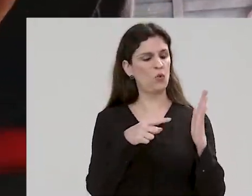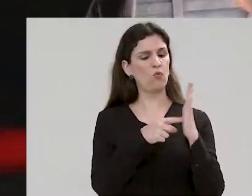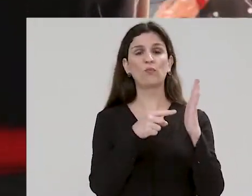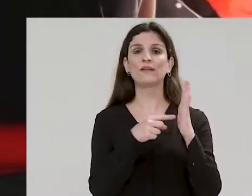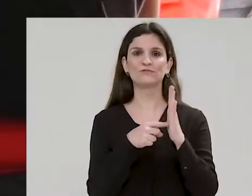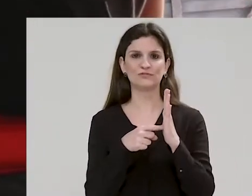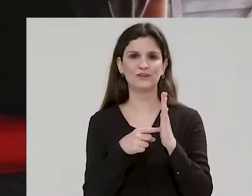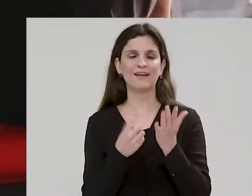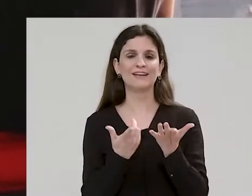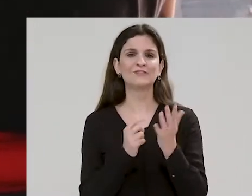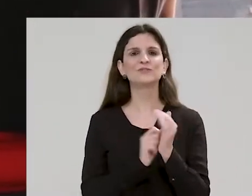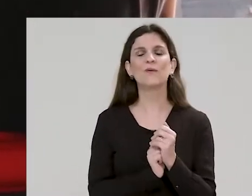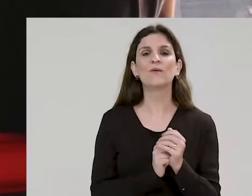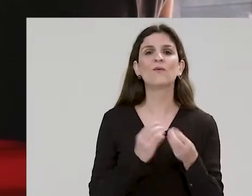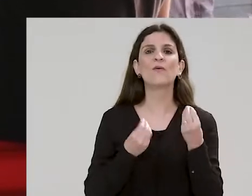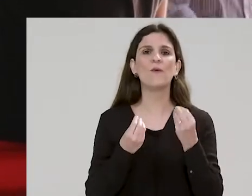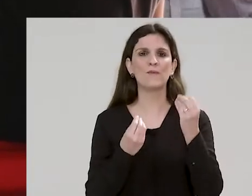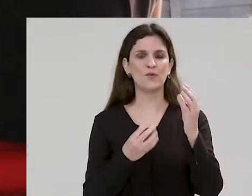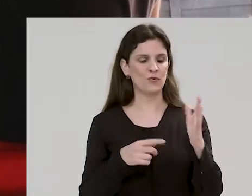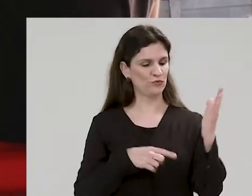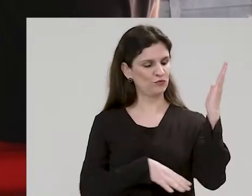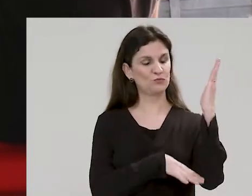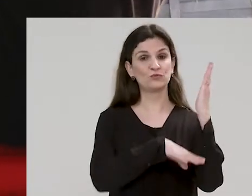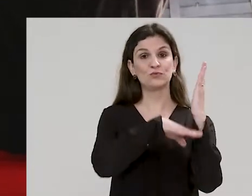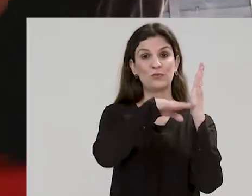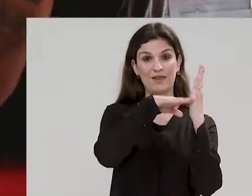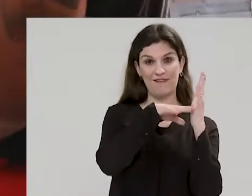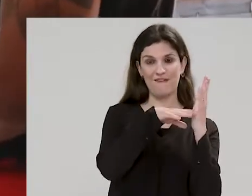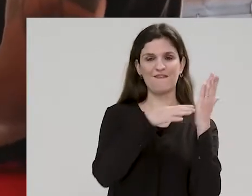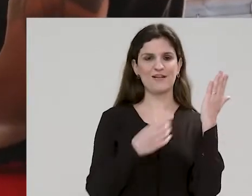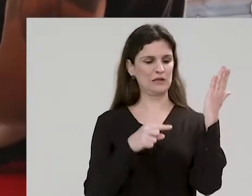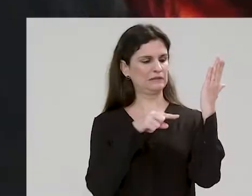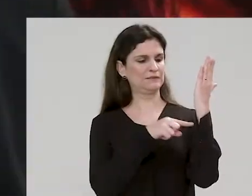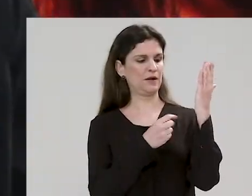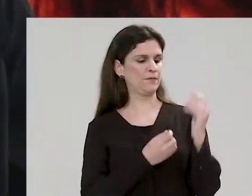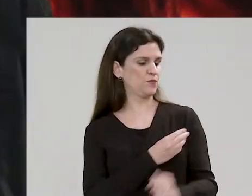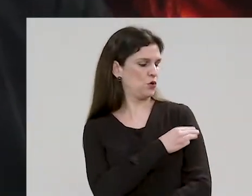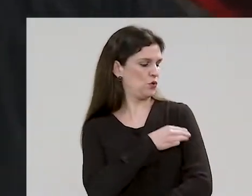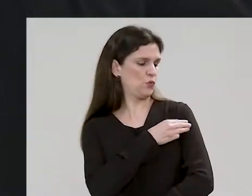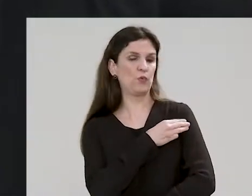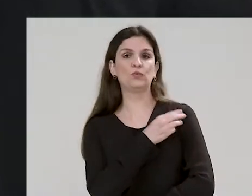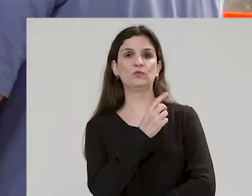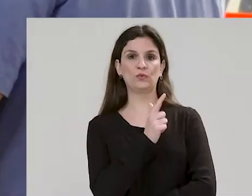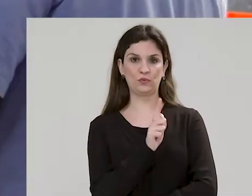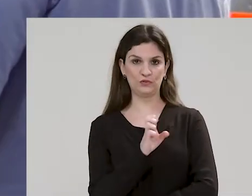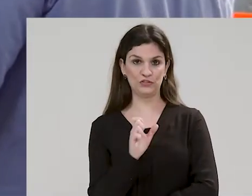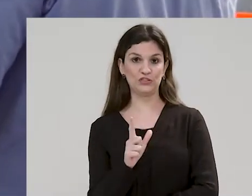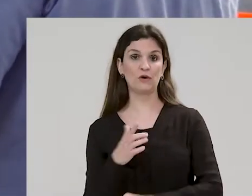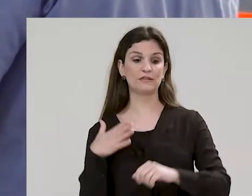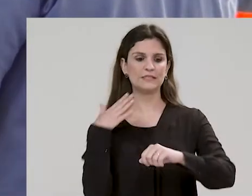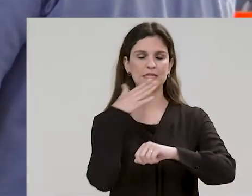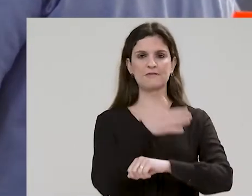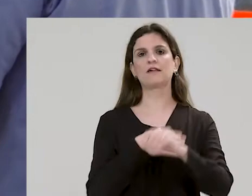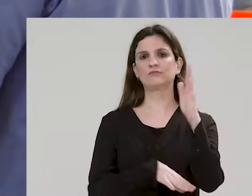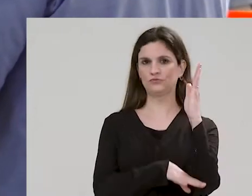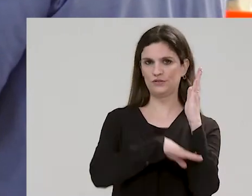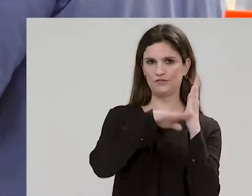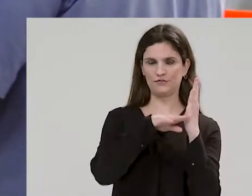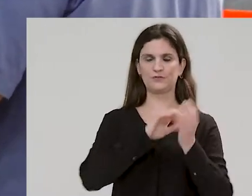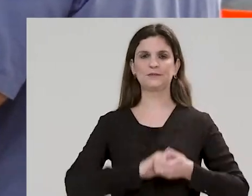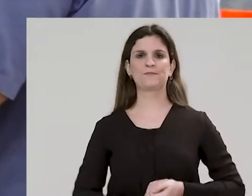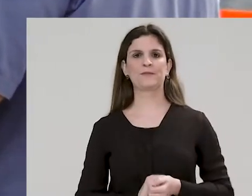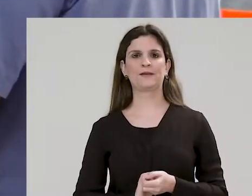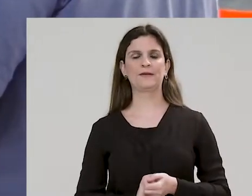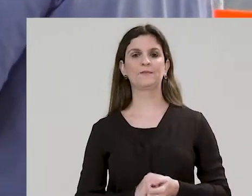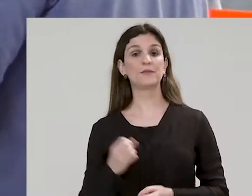direto do dedo ao acionar botões, bem como a disponibilidade de álcool em gel nas entradas dos elevadores.